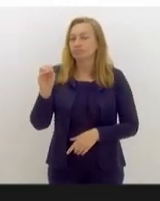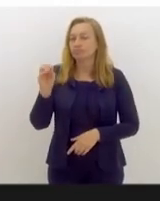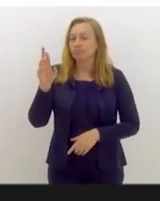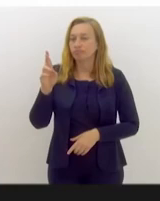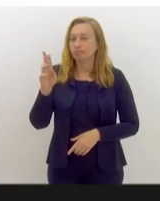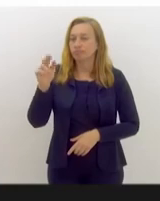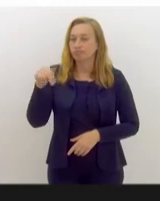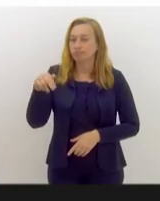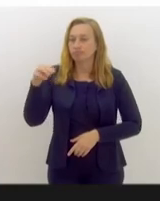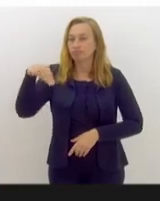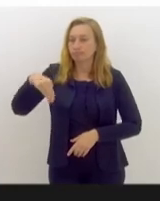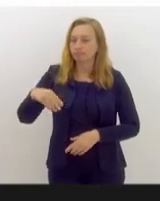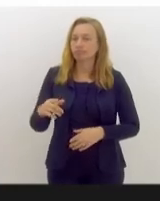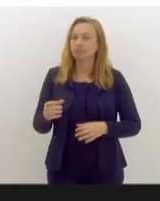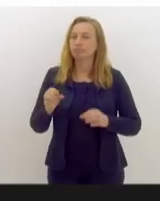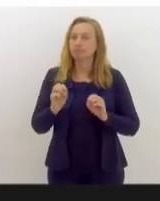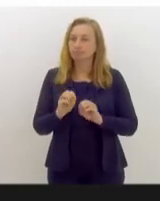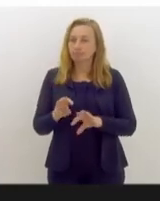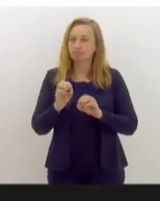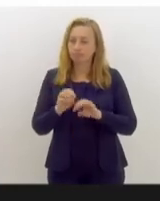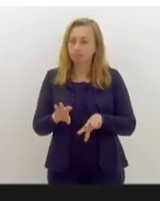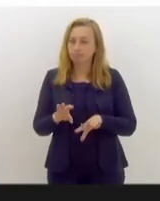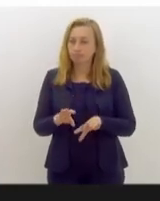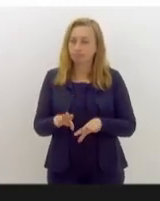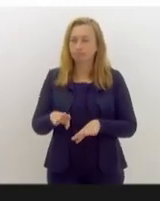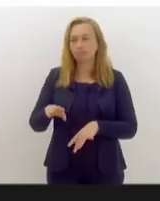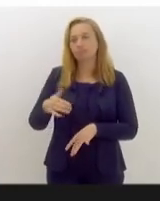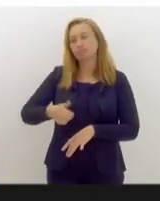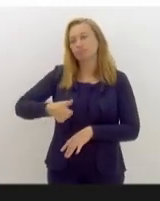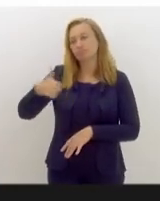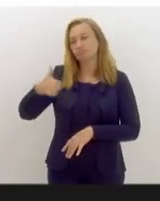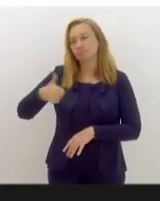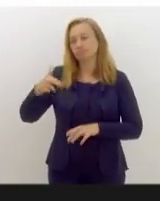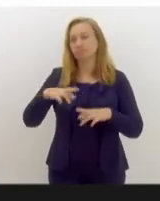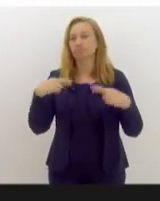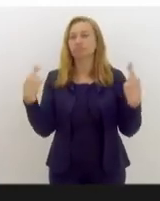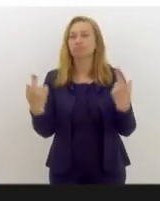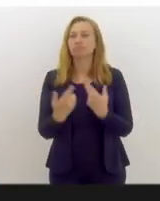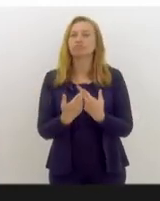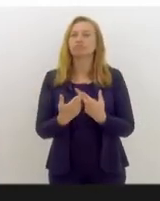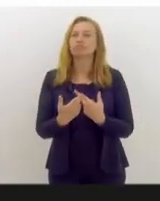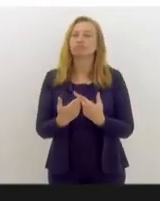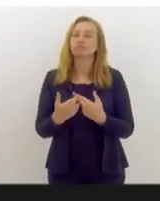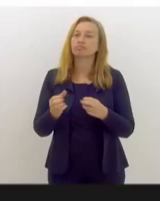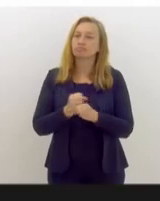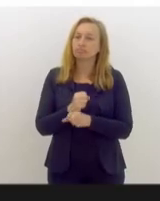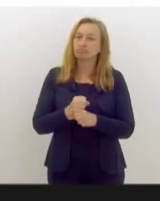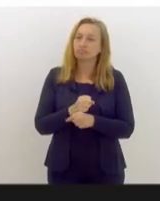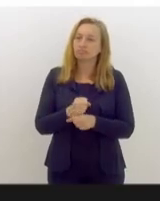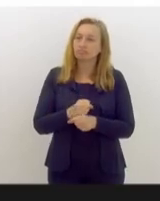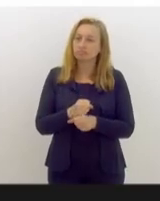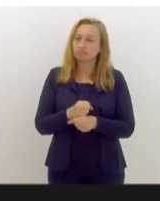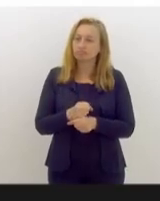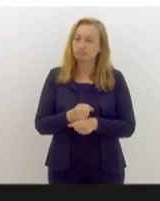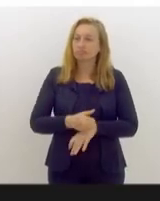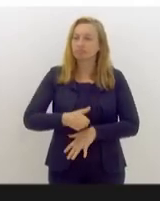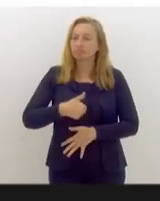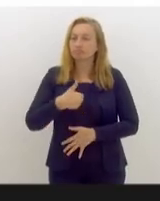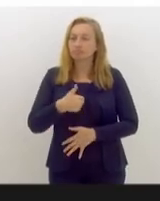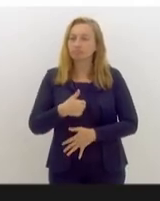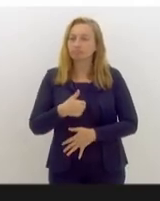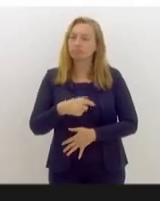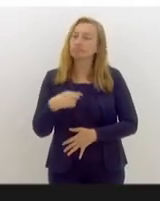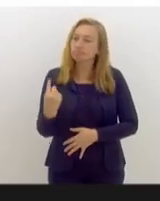de Educação com uma primeira reunião deste ano, em fevereiro desse ano,